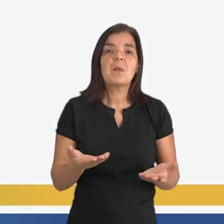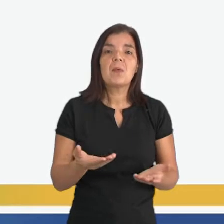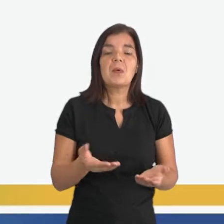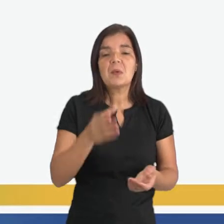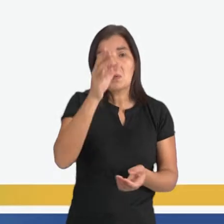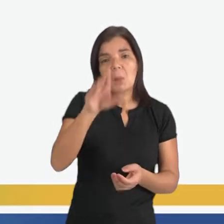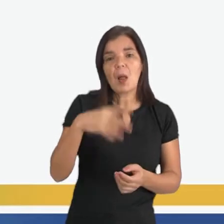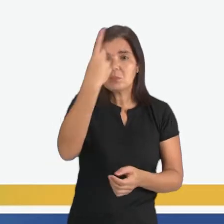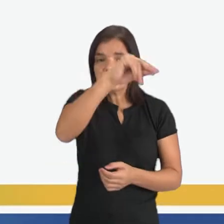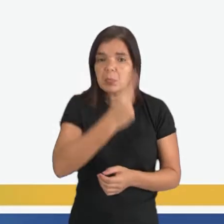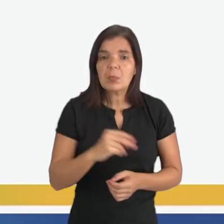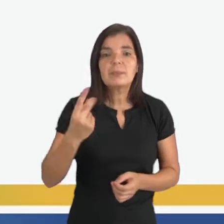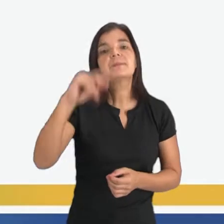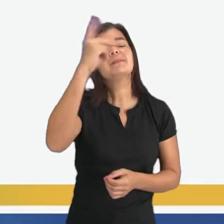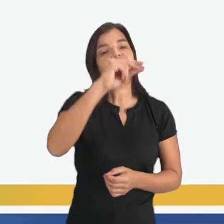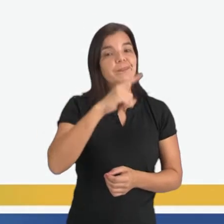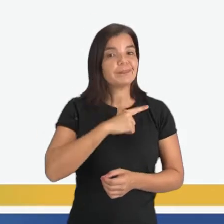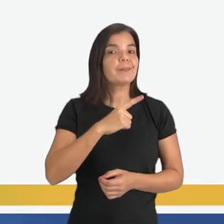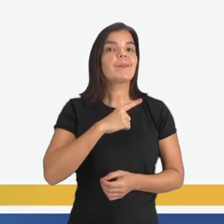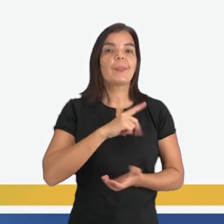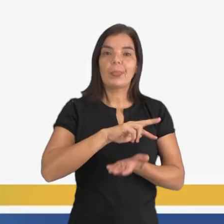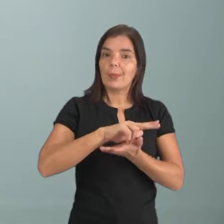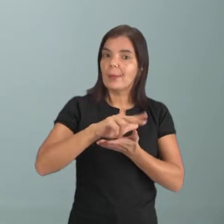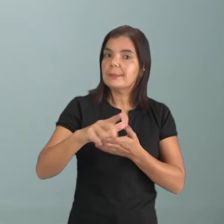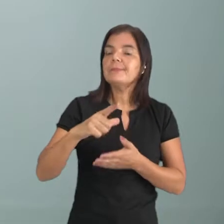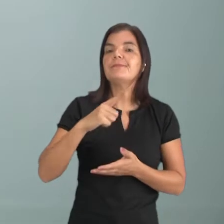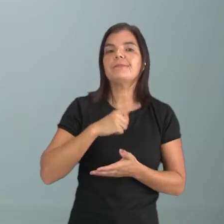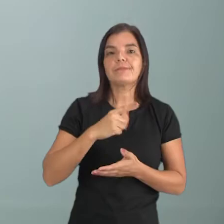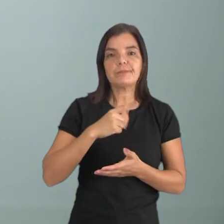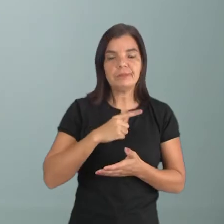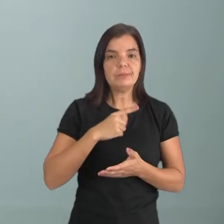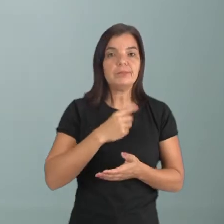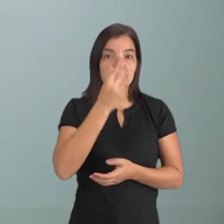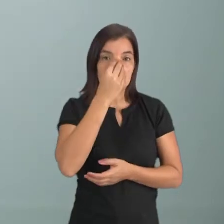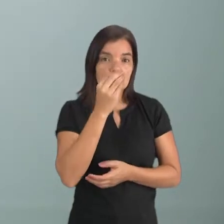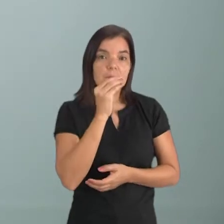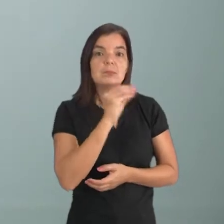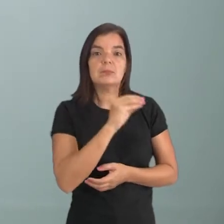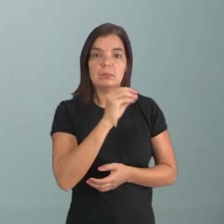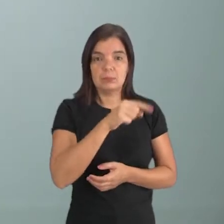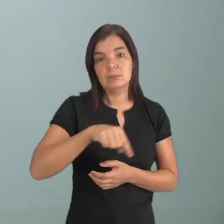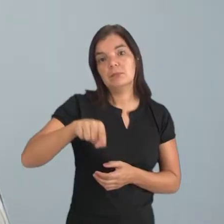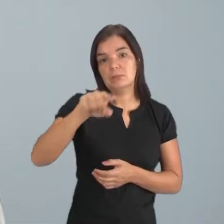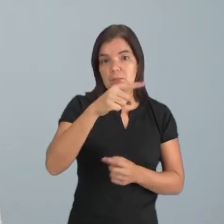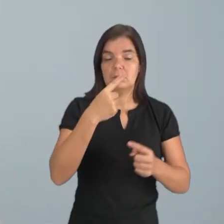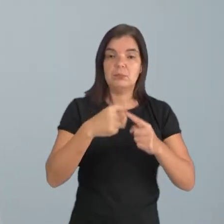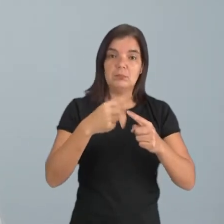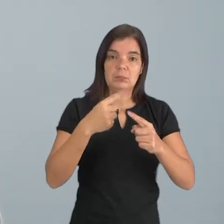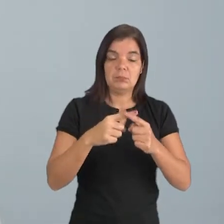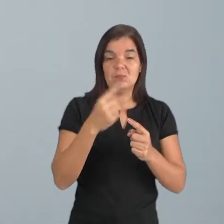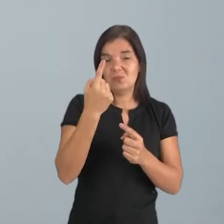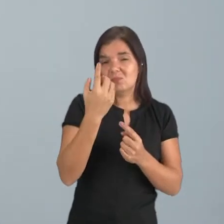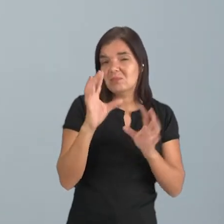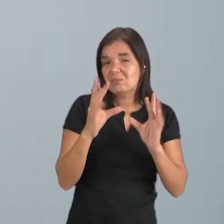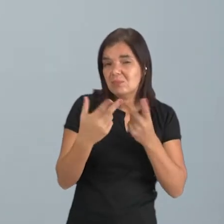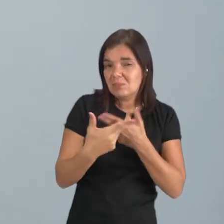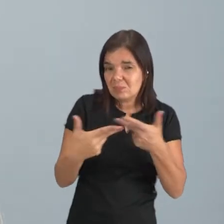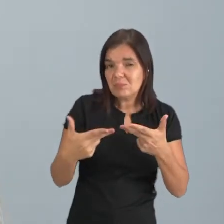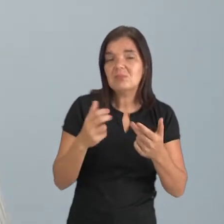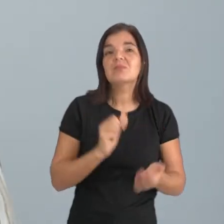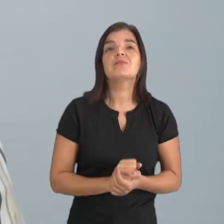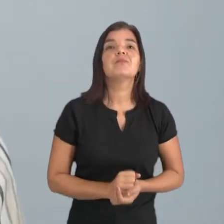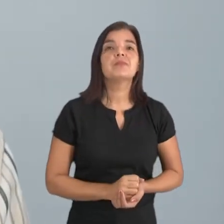de santo e tal. Existem aqueles jargões que tentam desprezar, menosprezar você, às vezes, por conta de um detalhe.